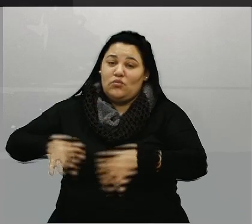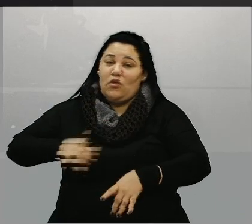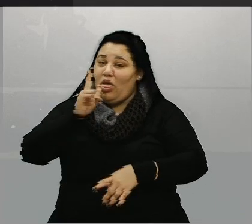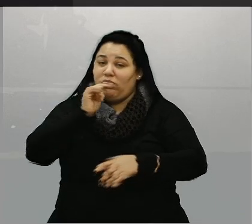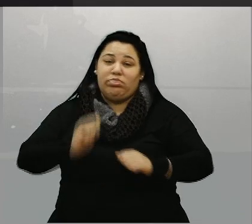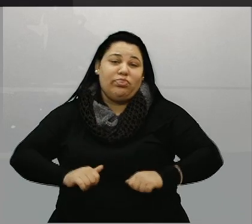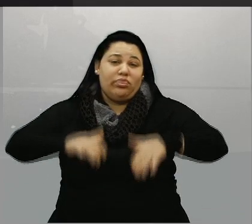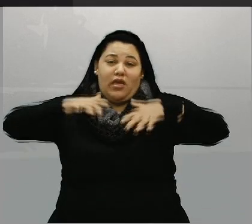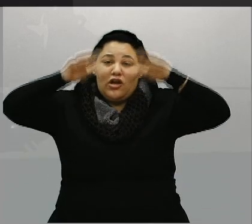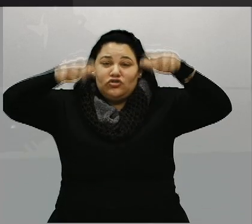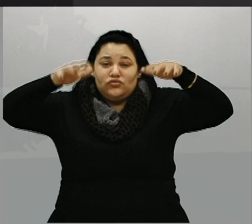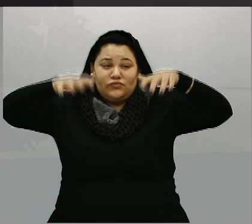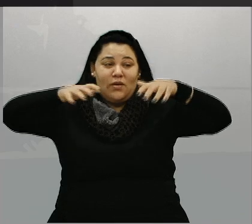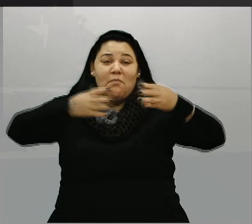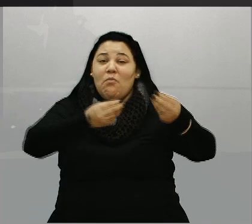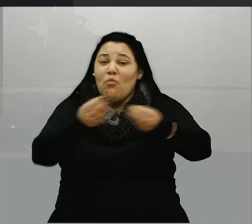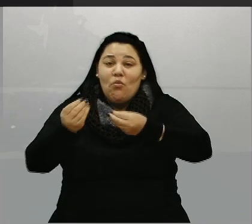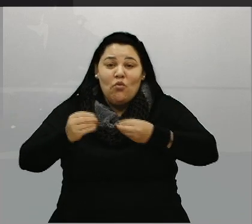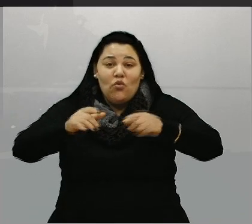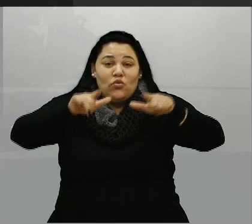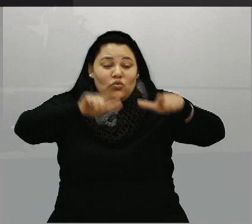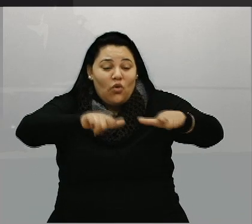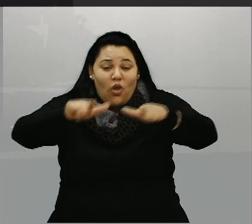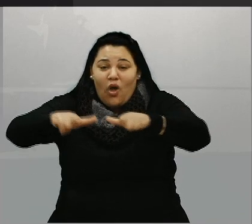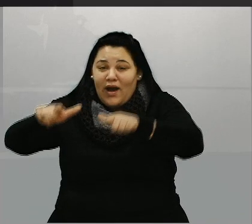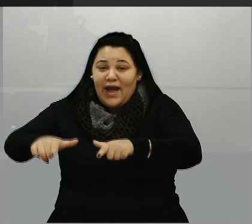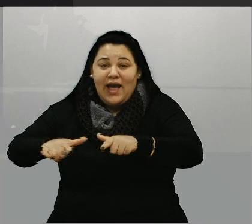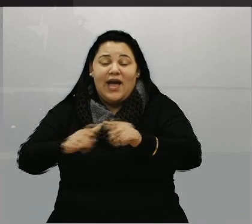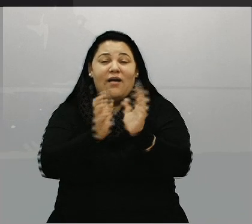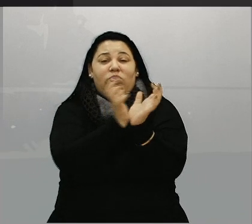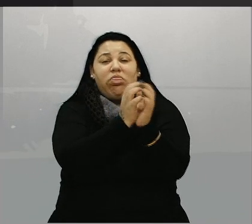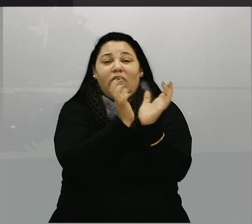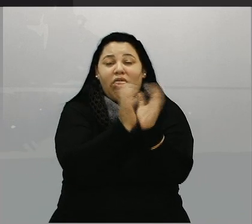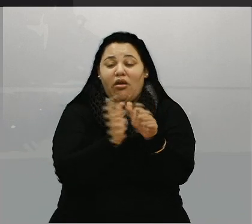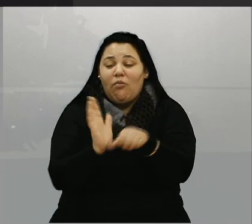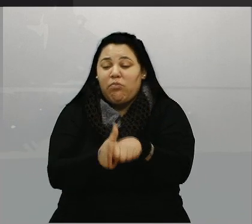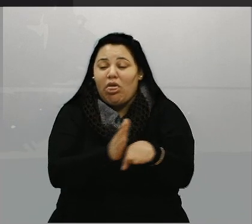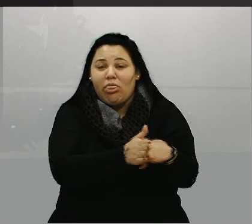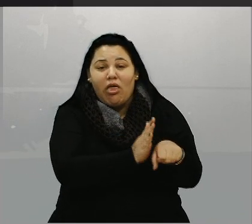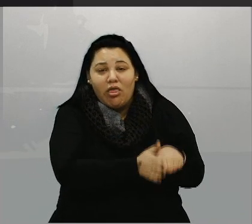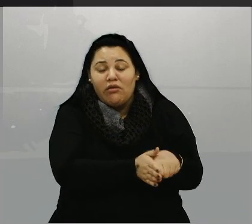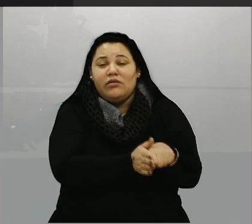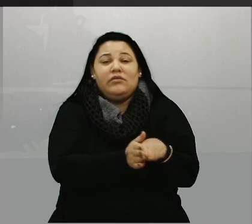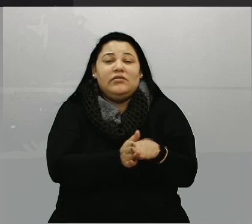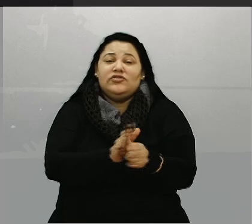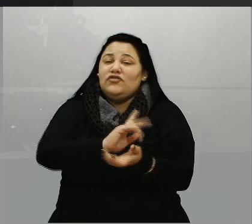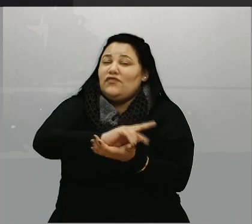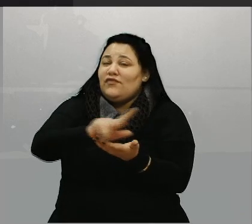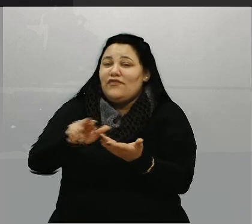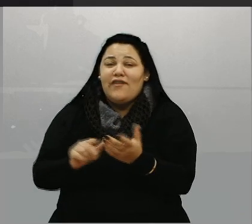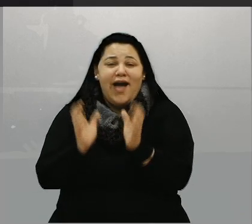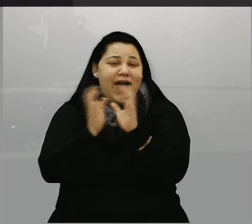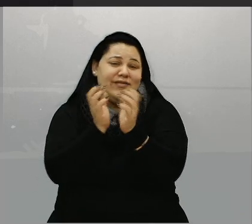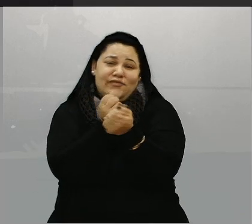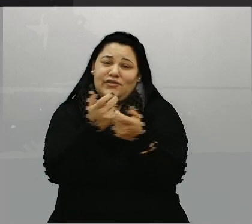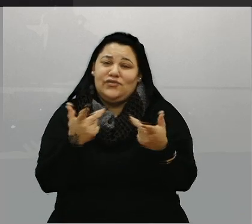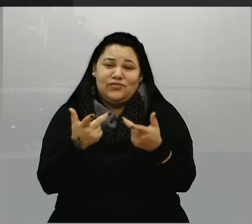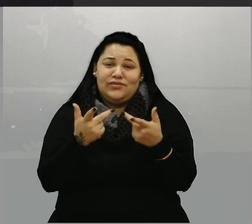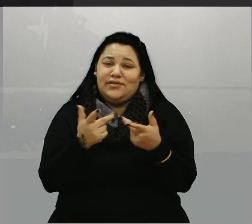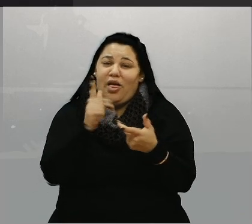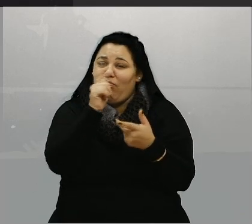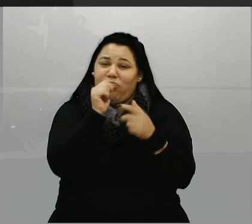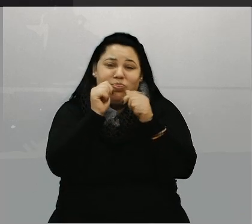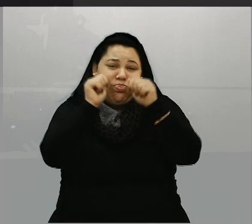Várias e várias lavouras de couve-flor, de beterraba, de cenoura, brócolis, foram levadas embora com a